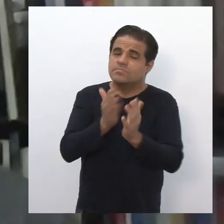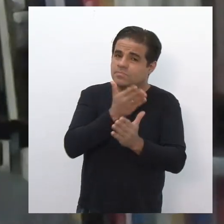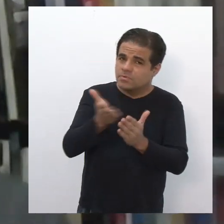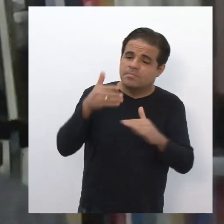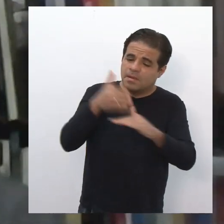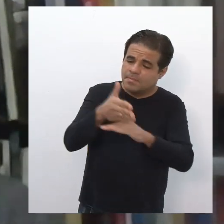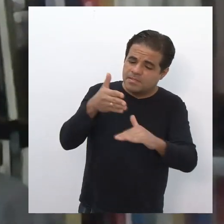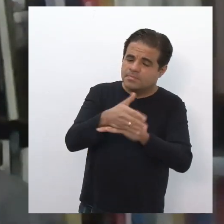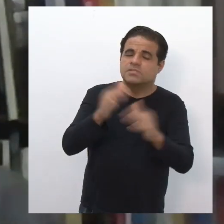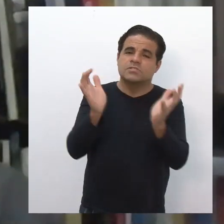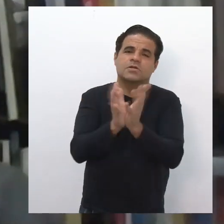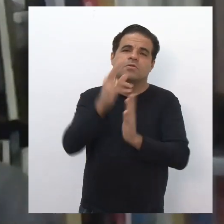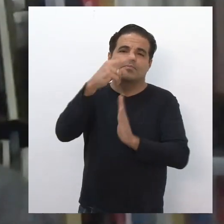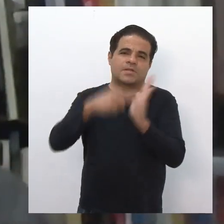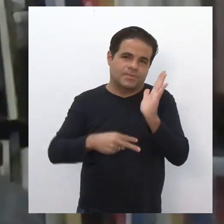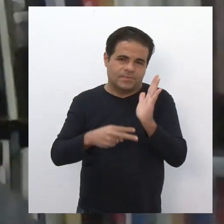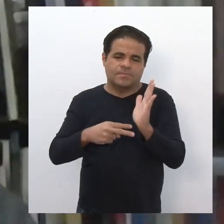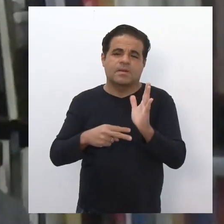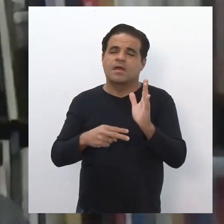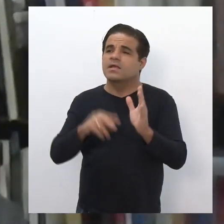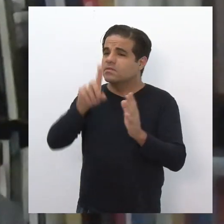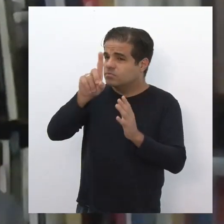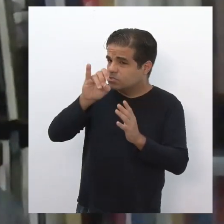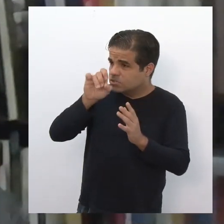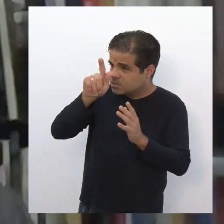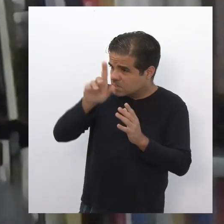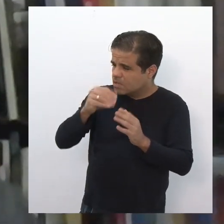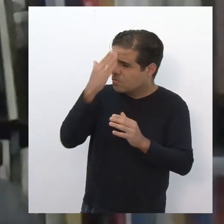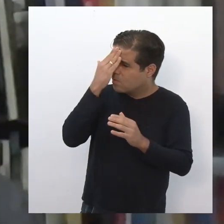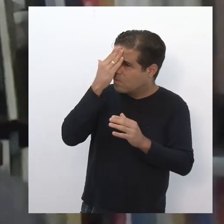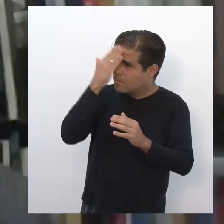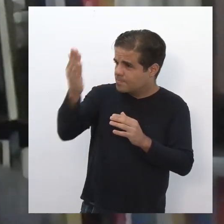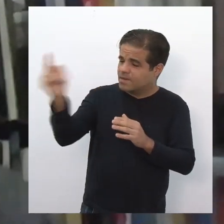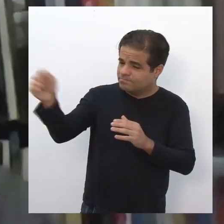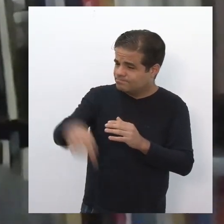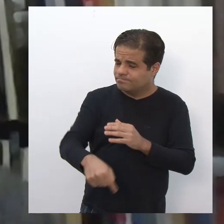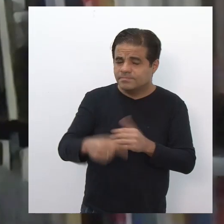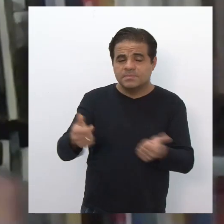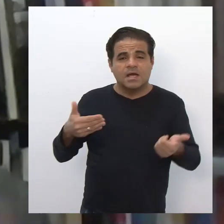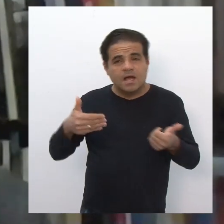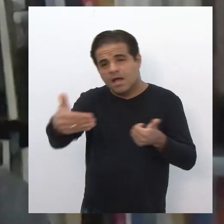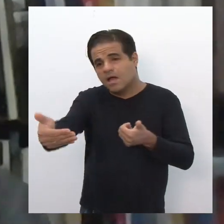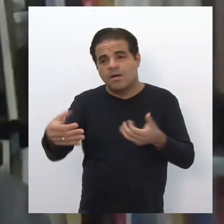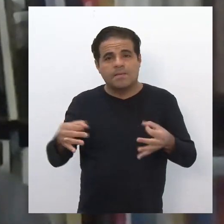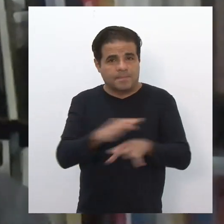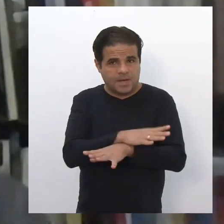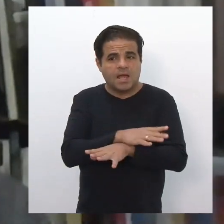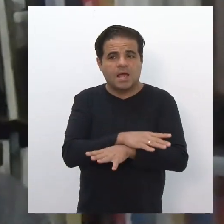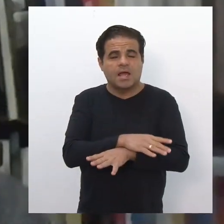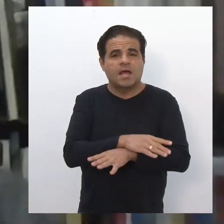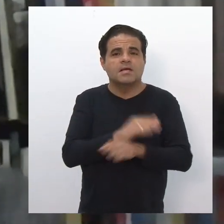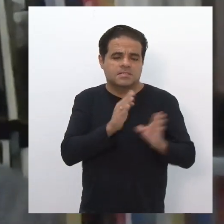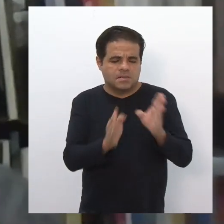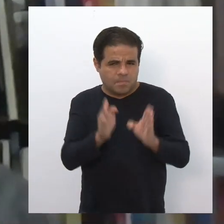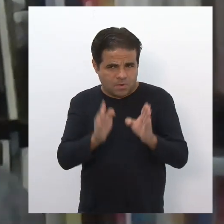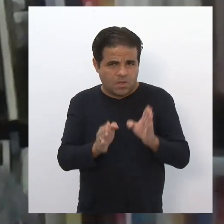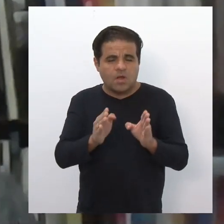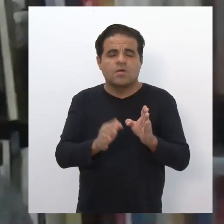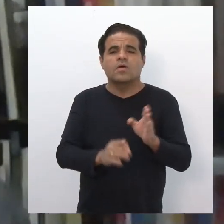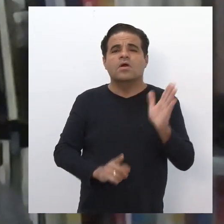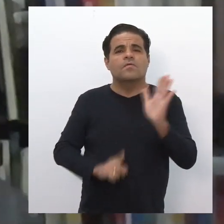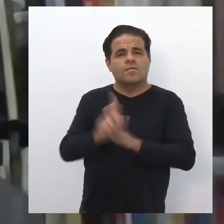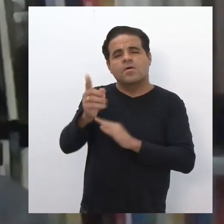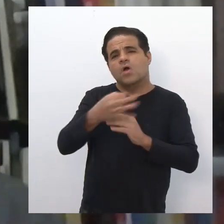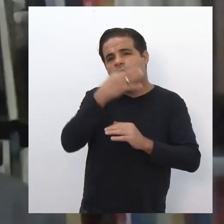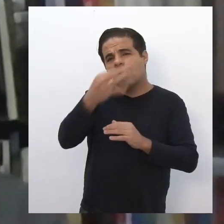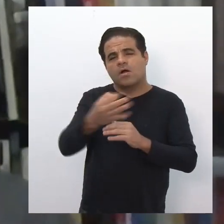participando desses clubes de leitura. Então, Diego, muito obrigado. Tá? E para encerrar esse bloco, né, eu vou fazer um